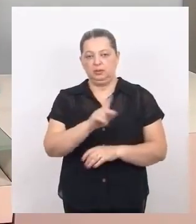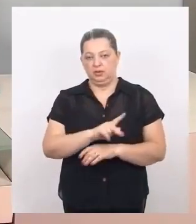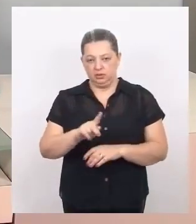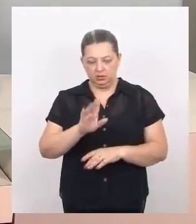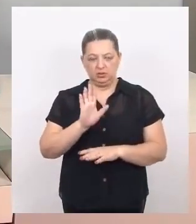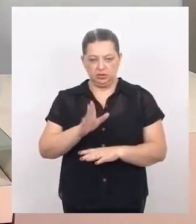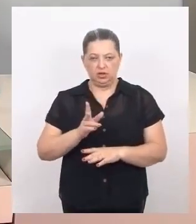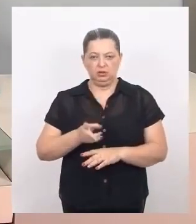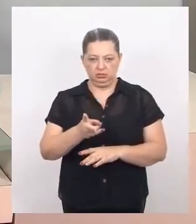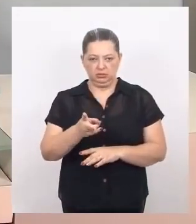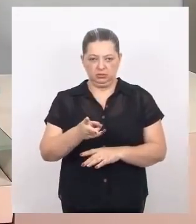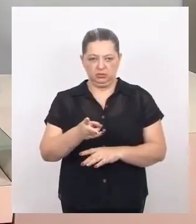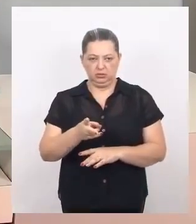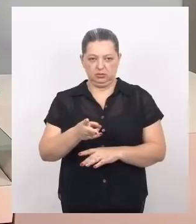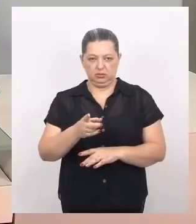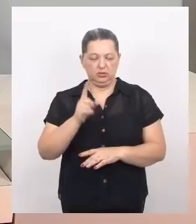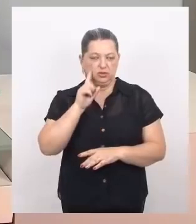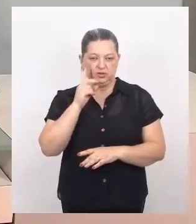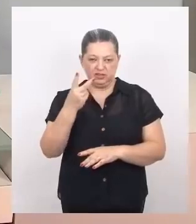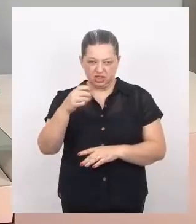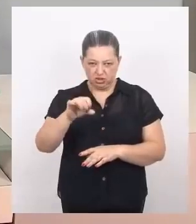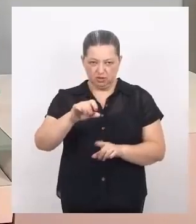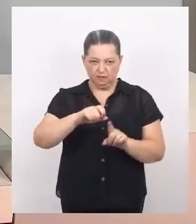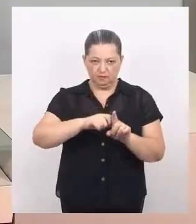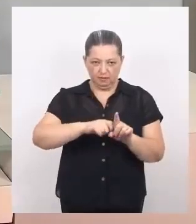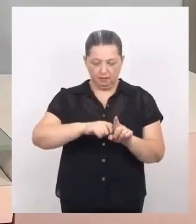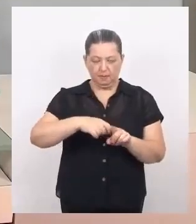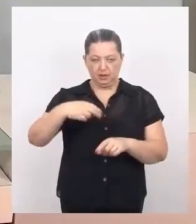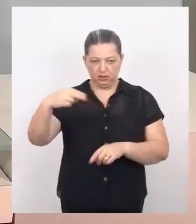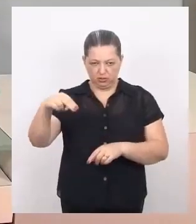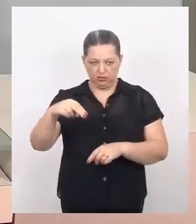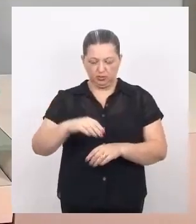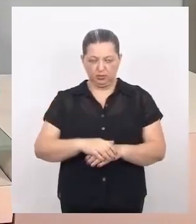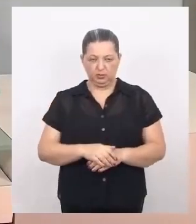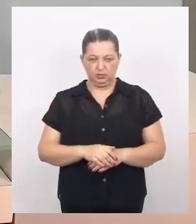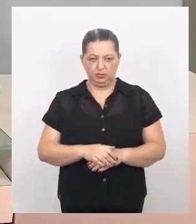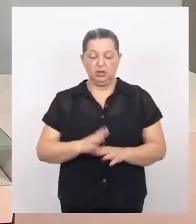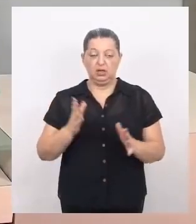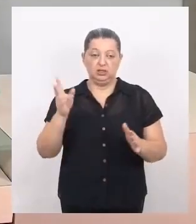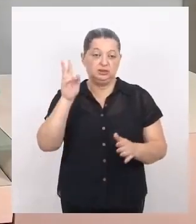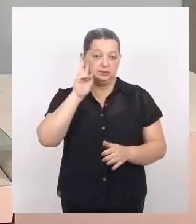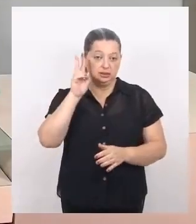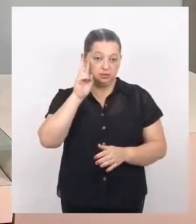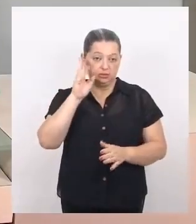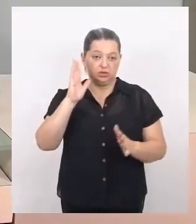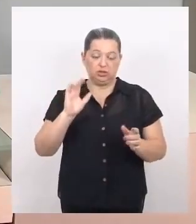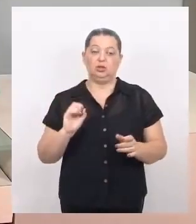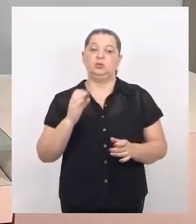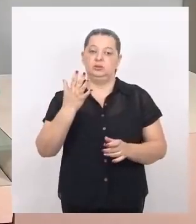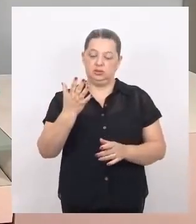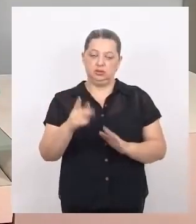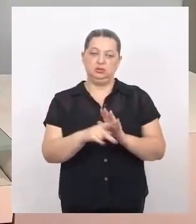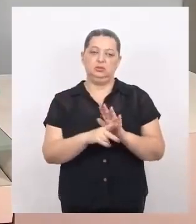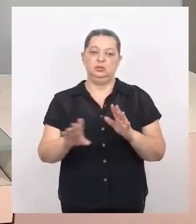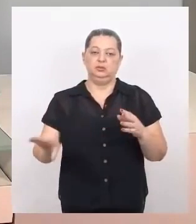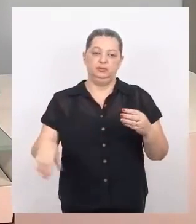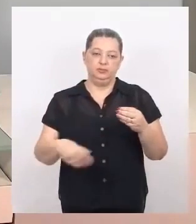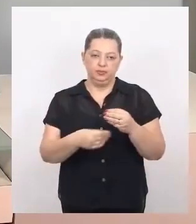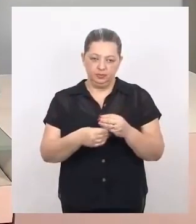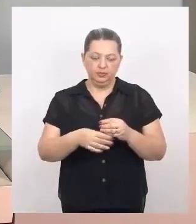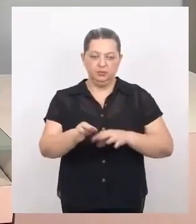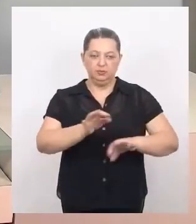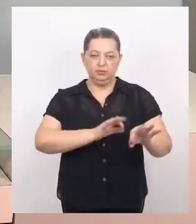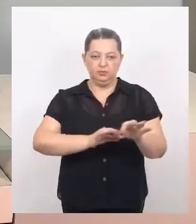ATEC em 29/11? No dia 29, que é segunda-feira, acontecerá a atribuição dos